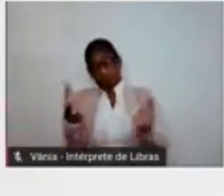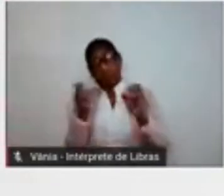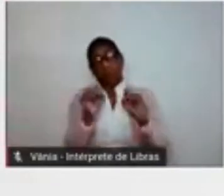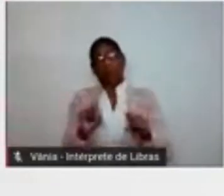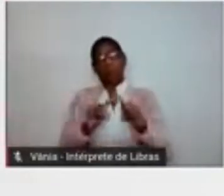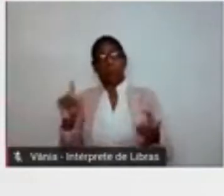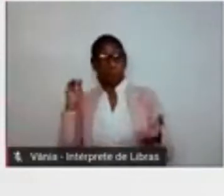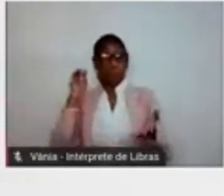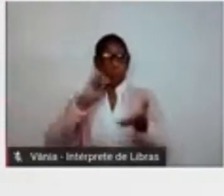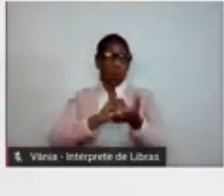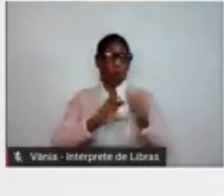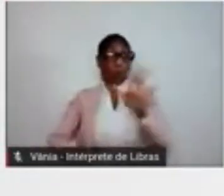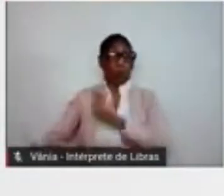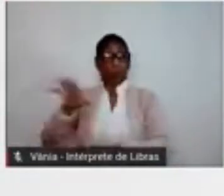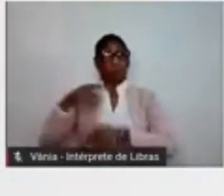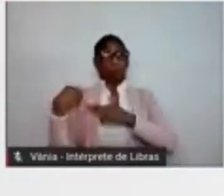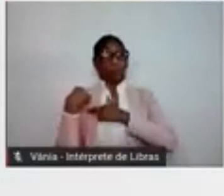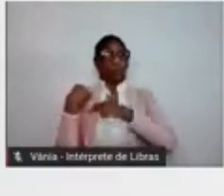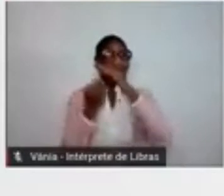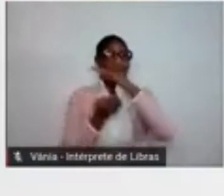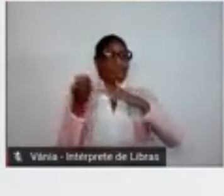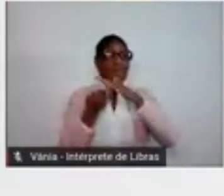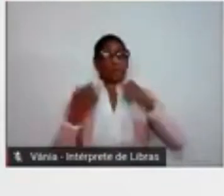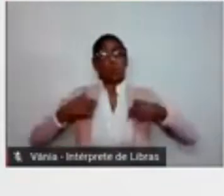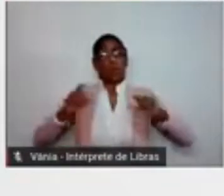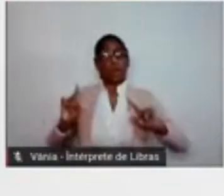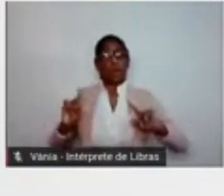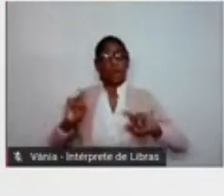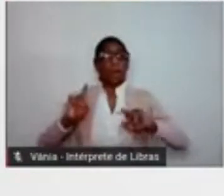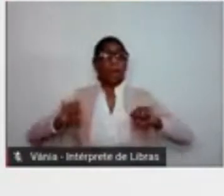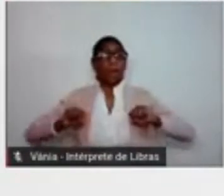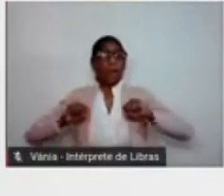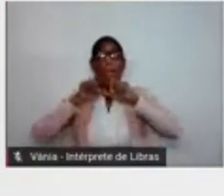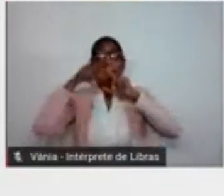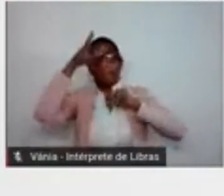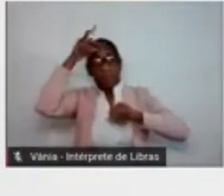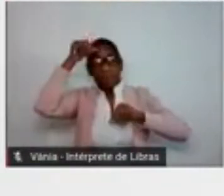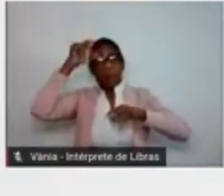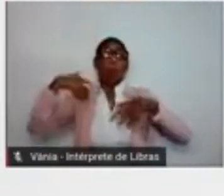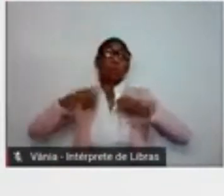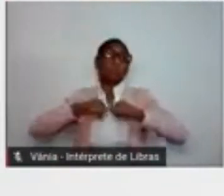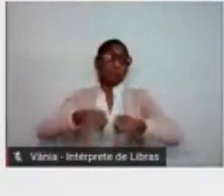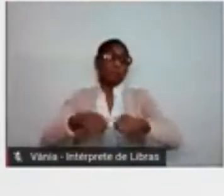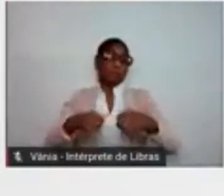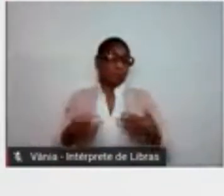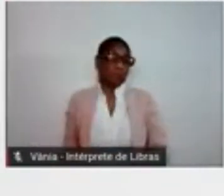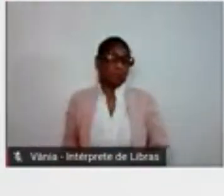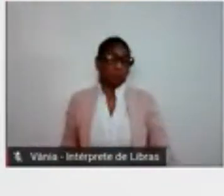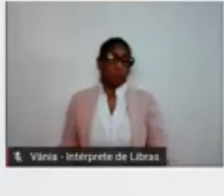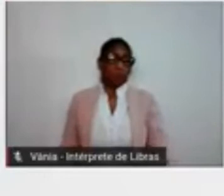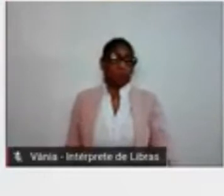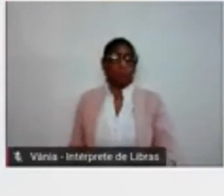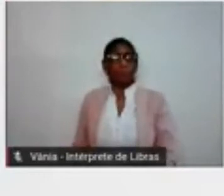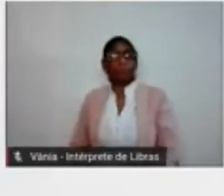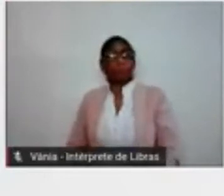observação desses protocolos, além daqueles que especificamente forem demandados por parte do município, que é sede, para